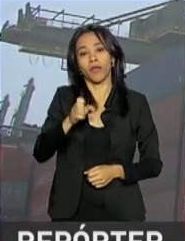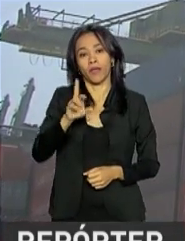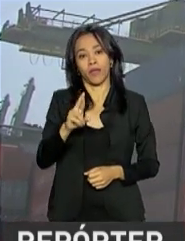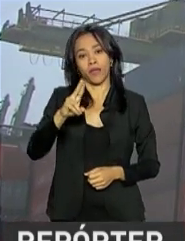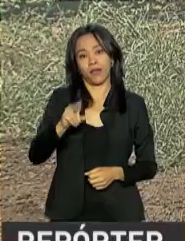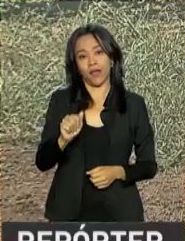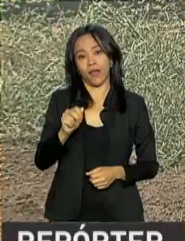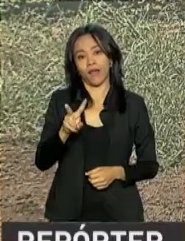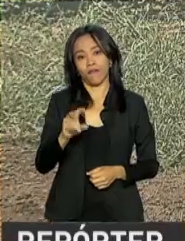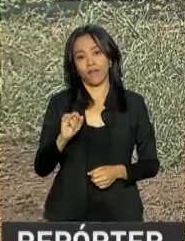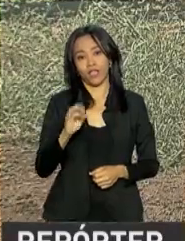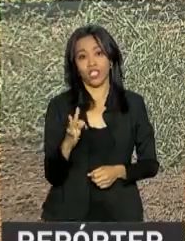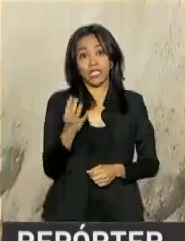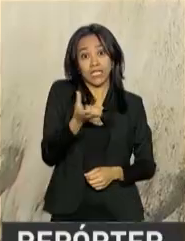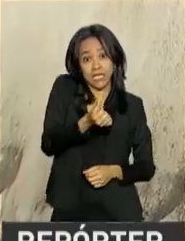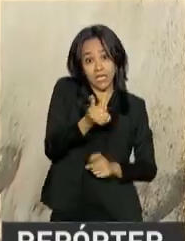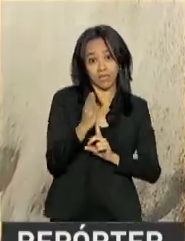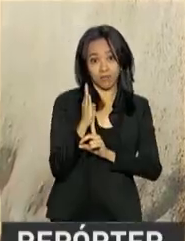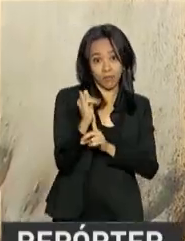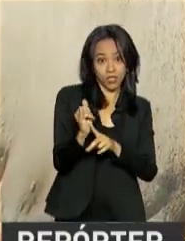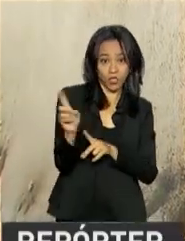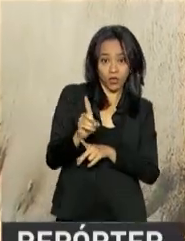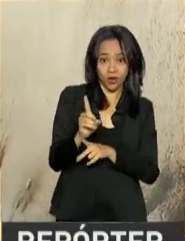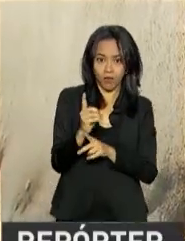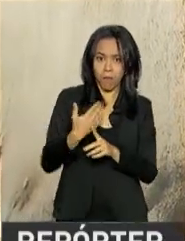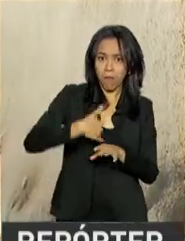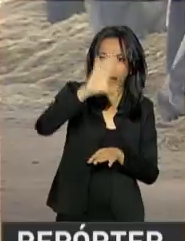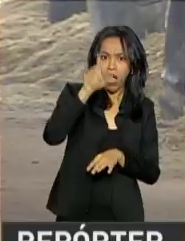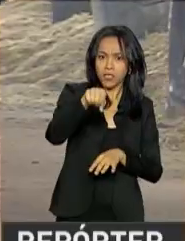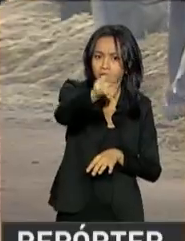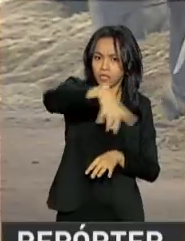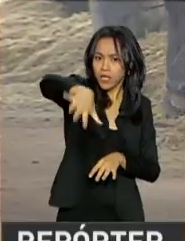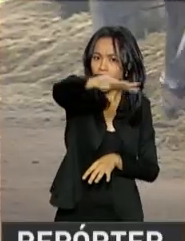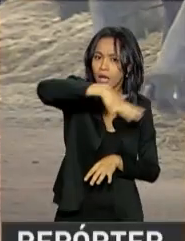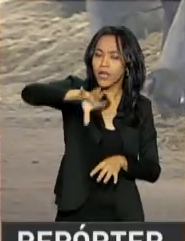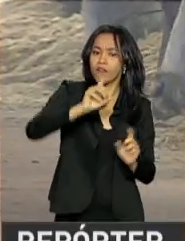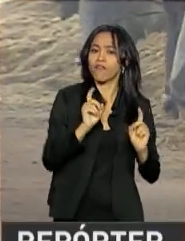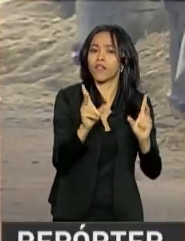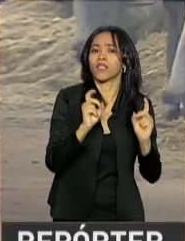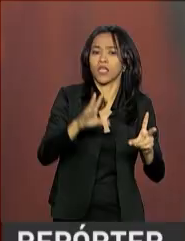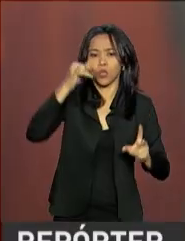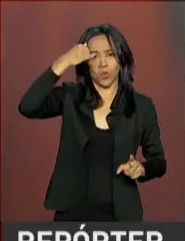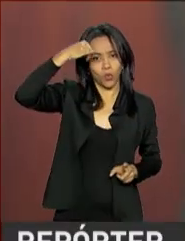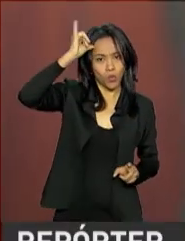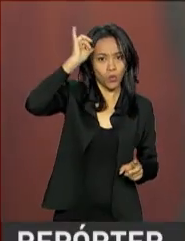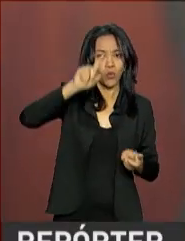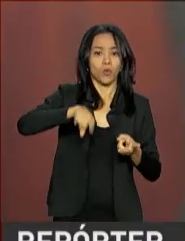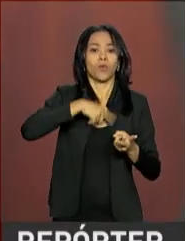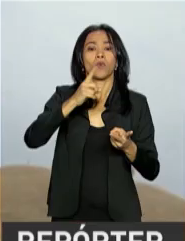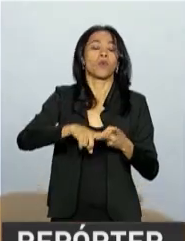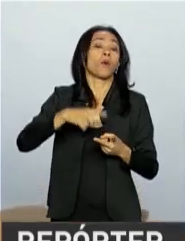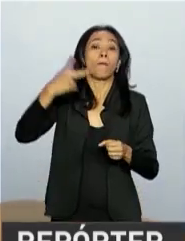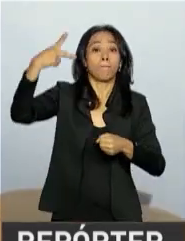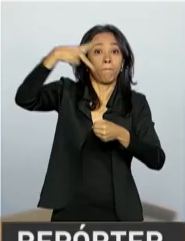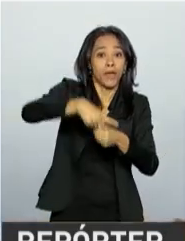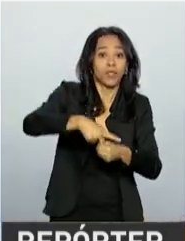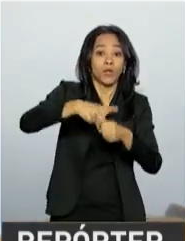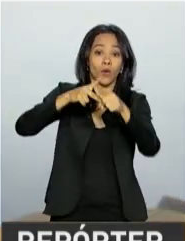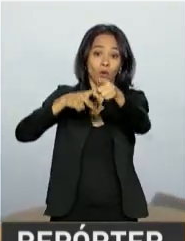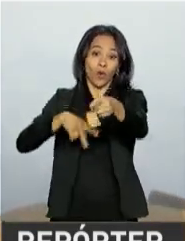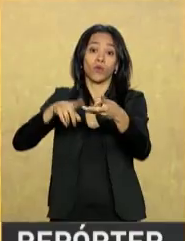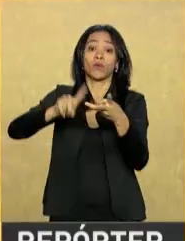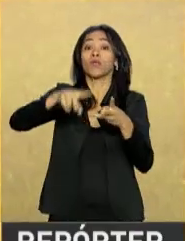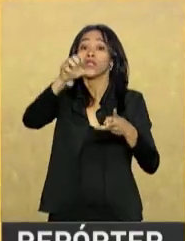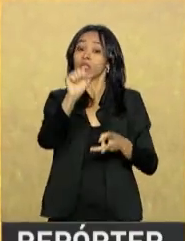de dólares destaque para o crescimento nas vendas de bovinos vivos petróleo bruto e soja e